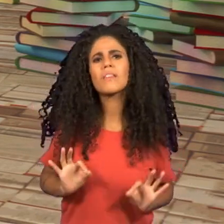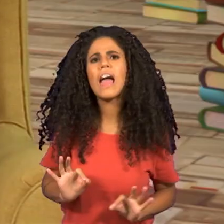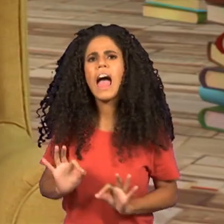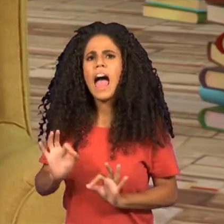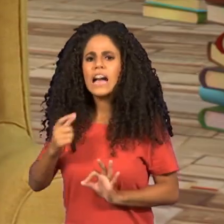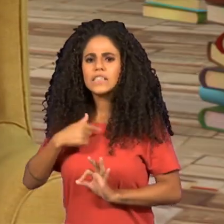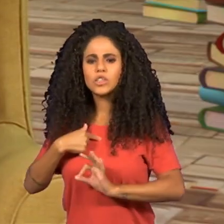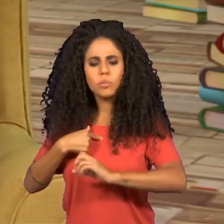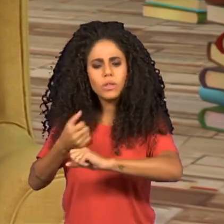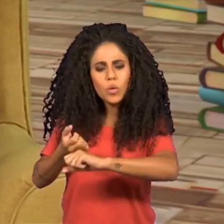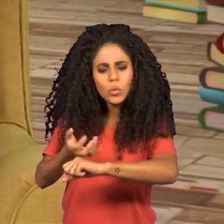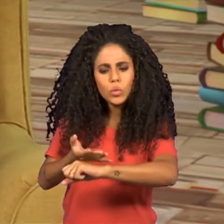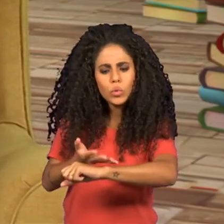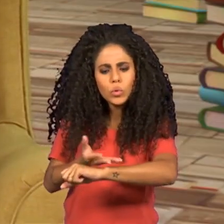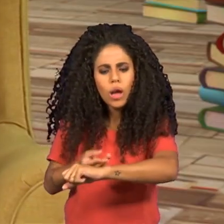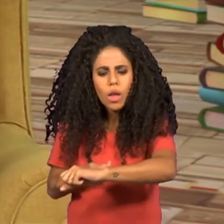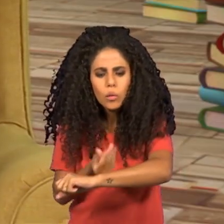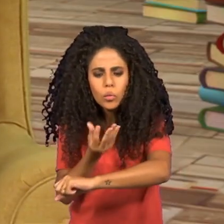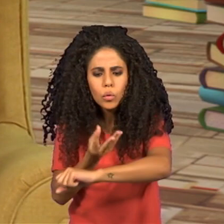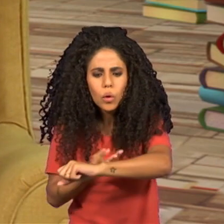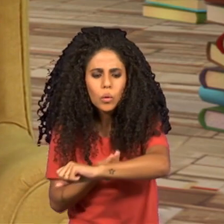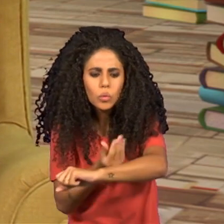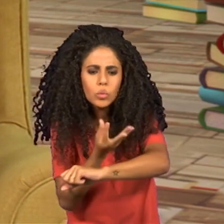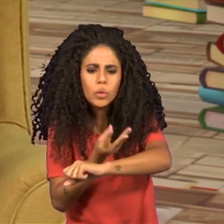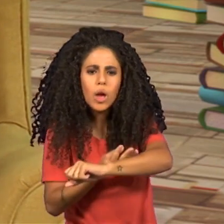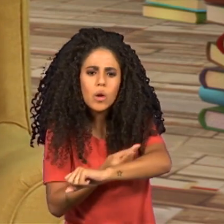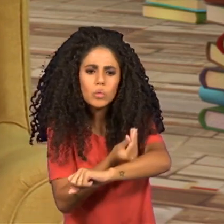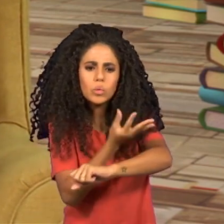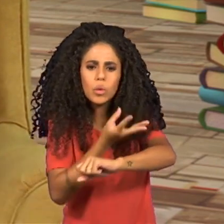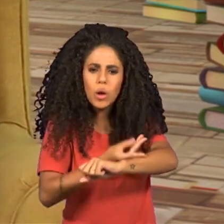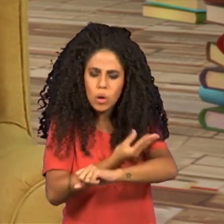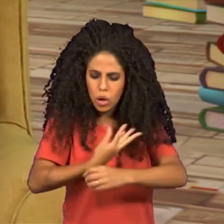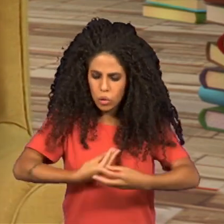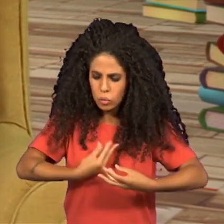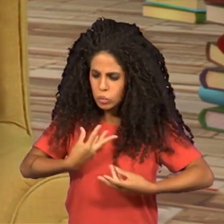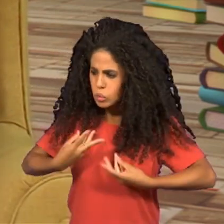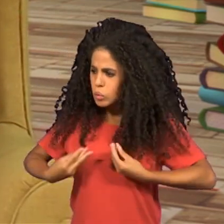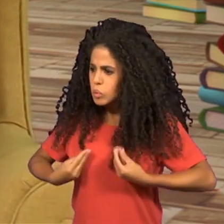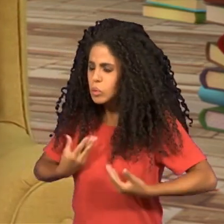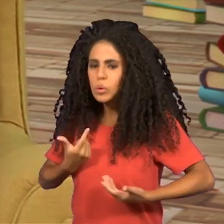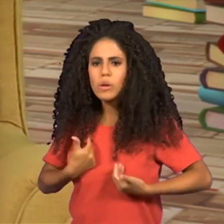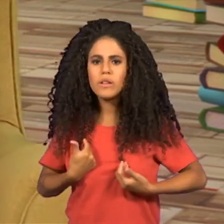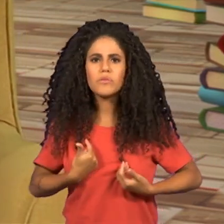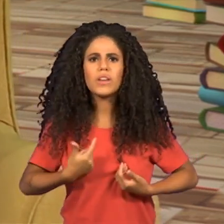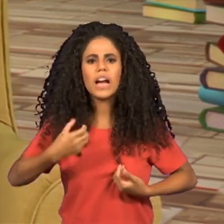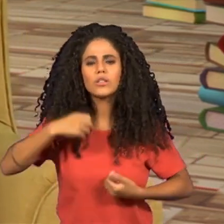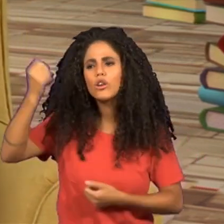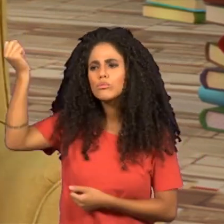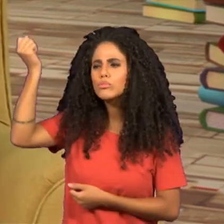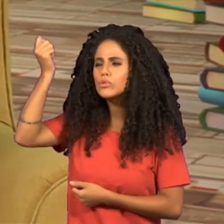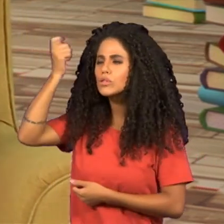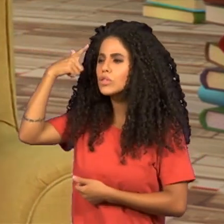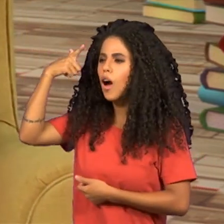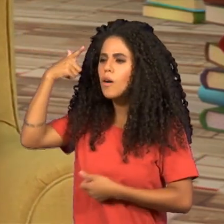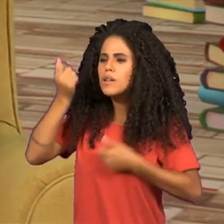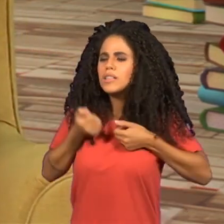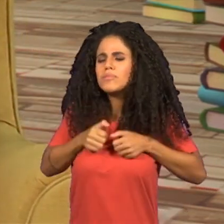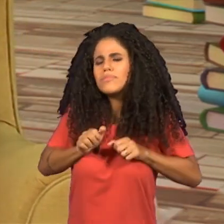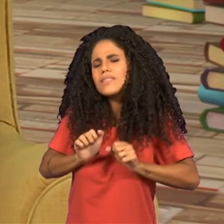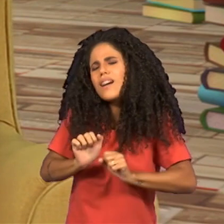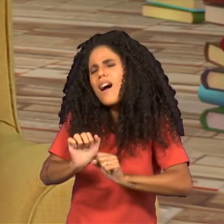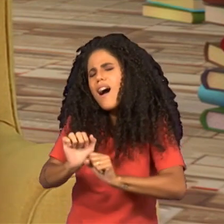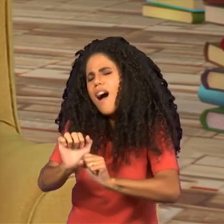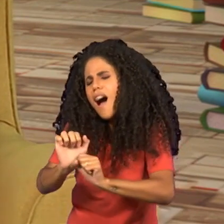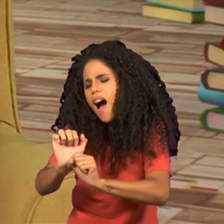tinham pelo que era o melhor tapete do mundo quando só o batia ele